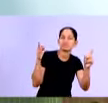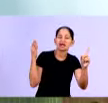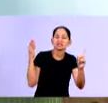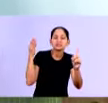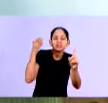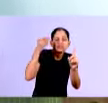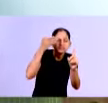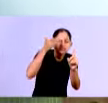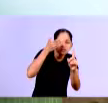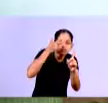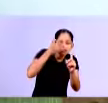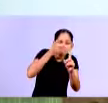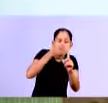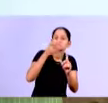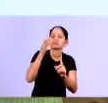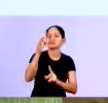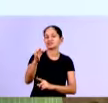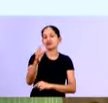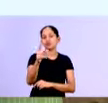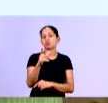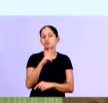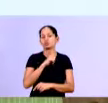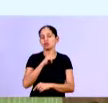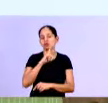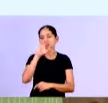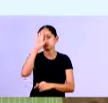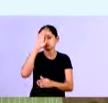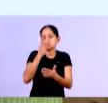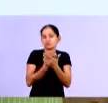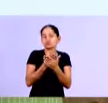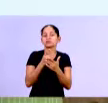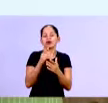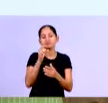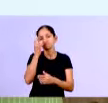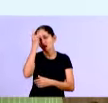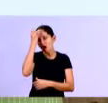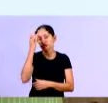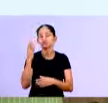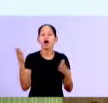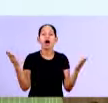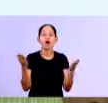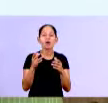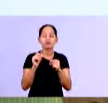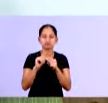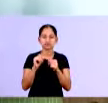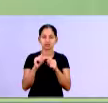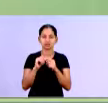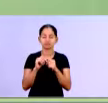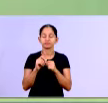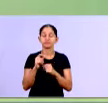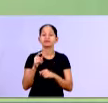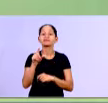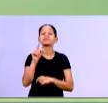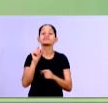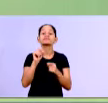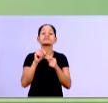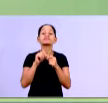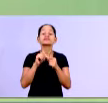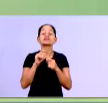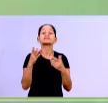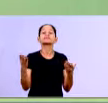do resultado exato você vai encontrar. O que você poderia fazer? Isso que a gente vai fazer aqui, ó. O que eu vou pegar?